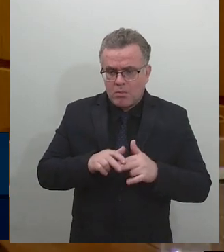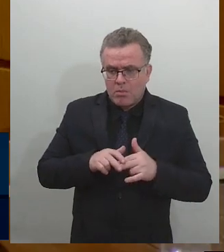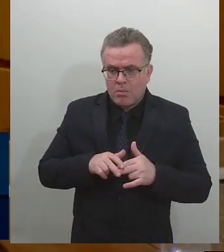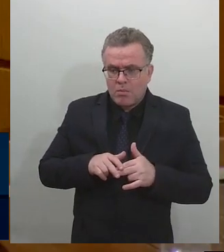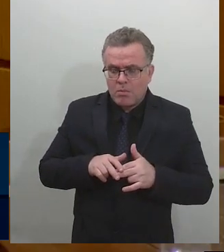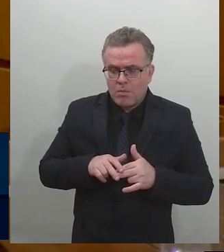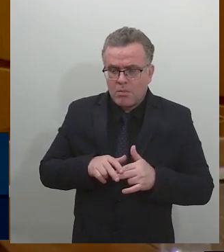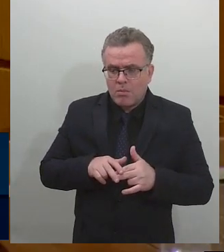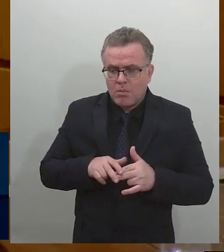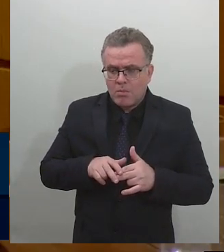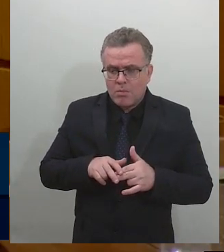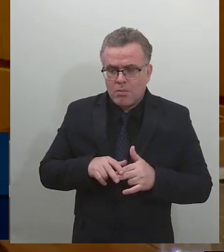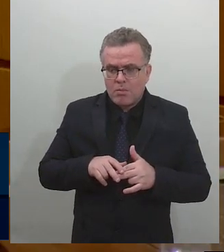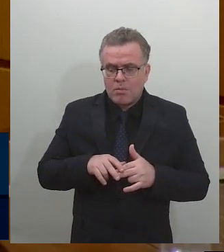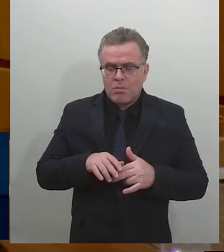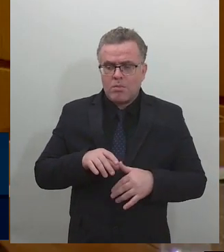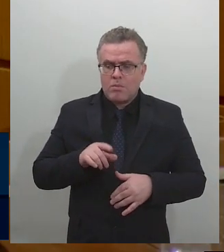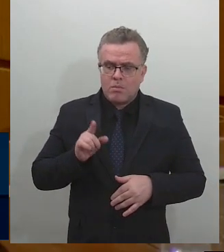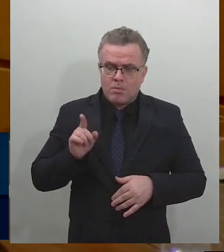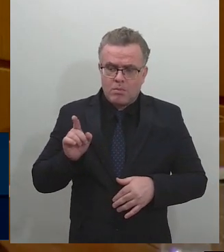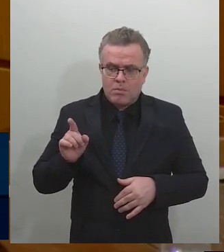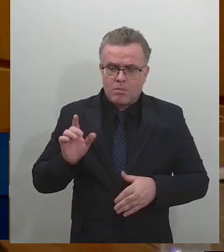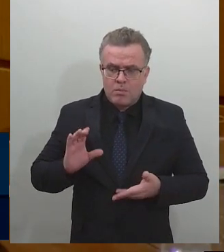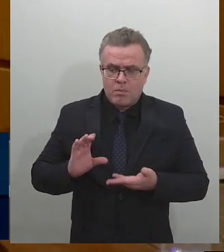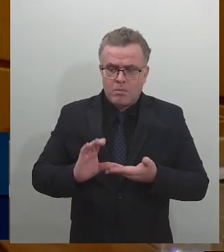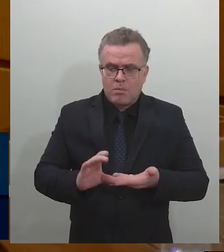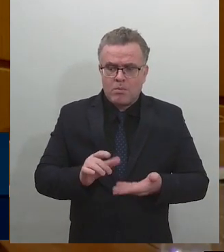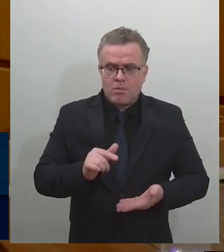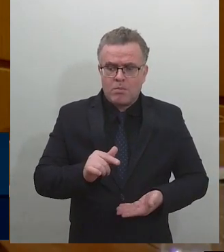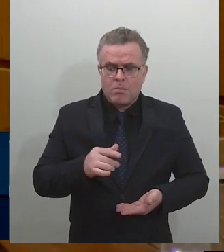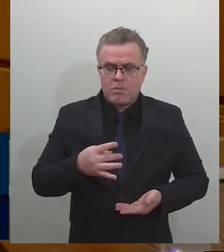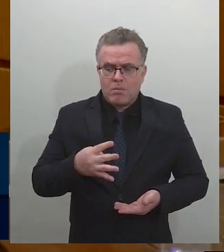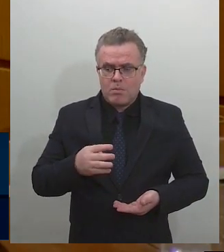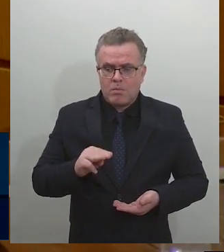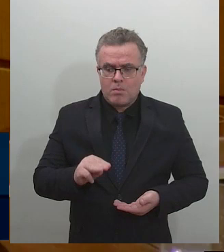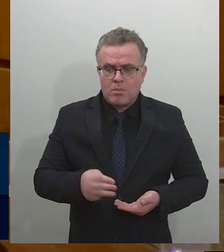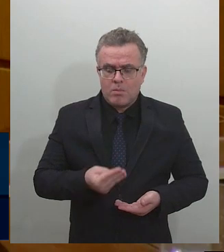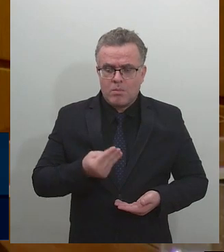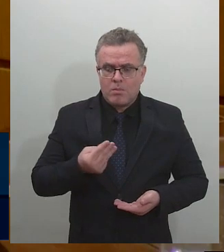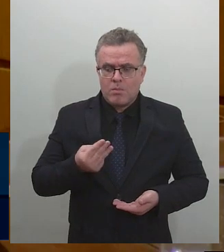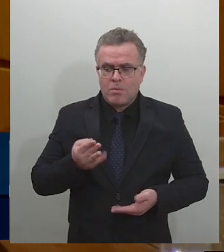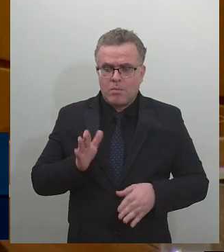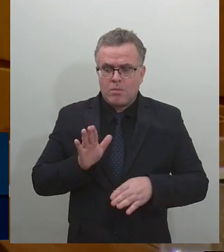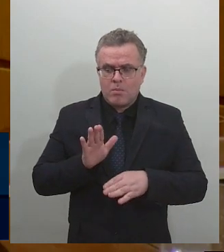milhões de reais para o desenvolvimento de Sergipe.